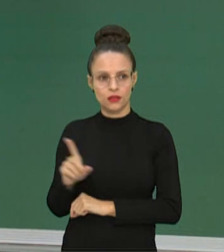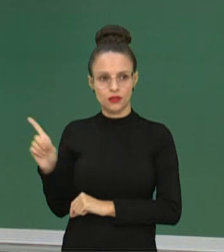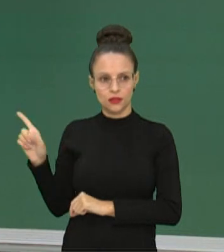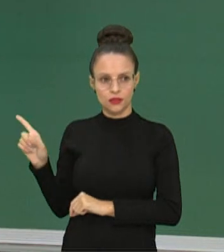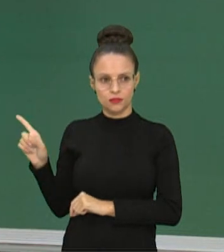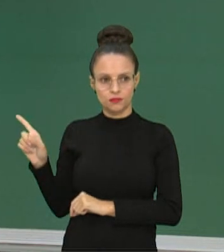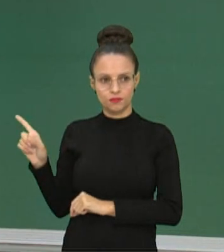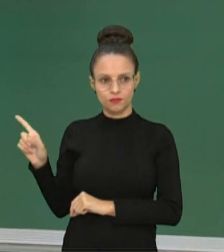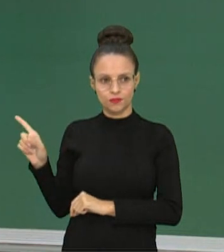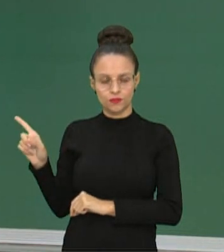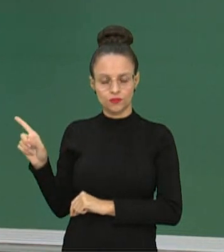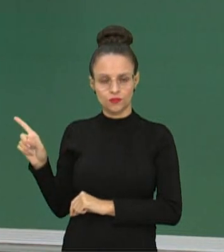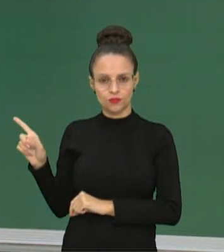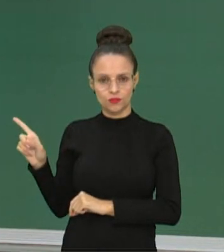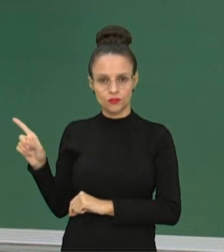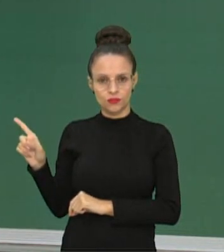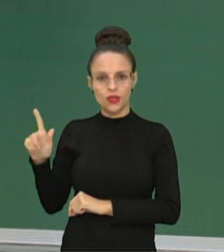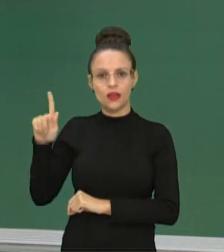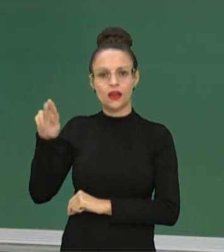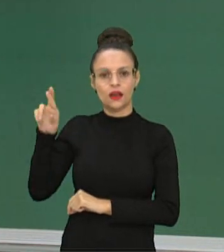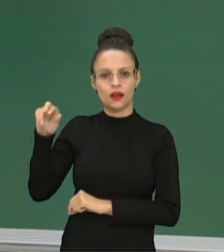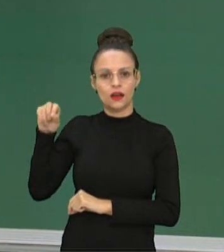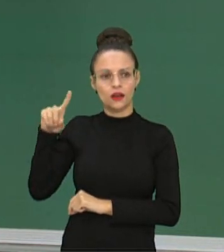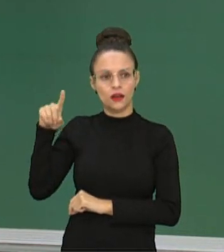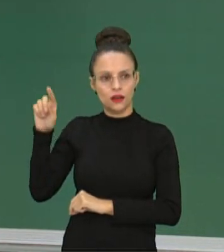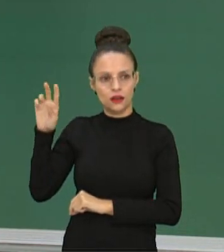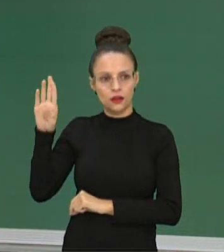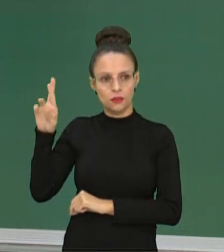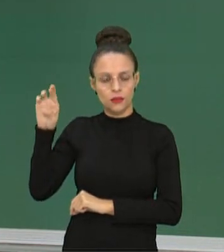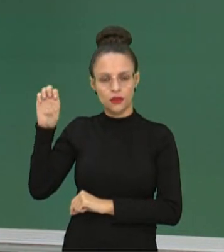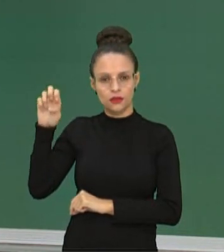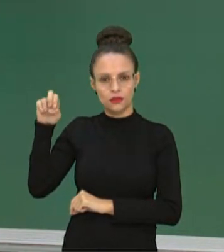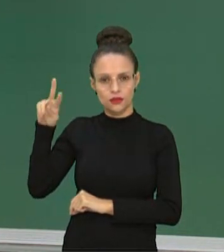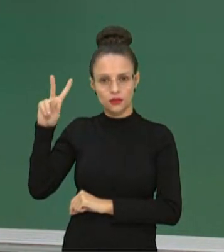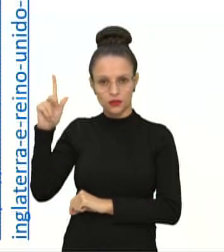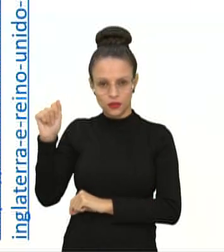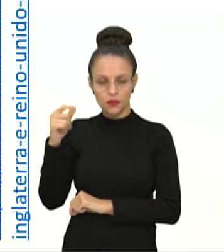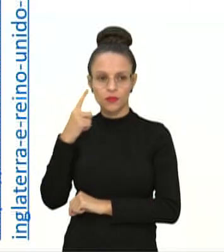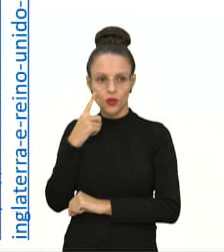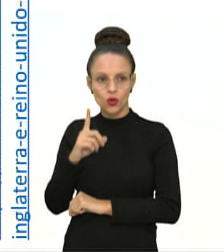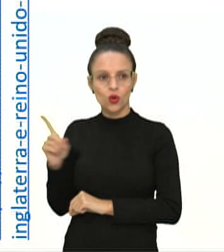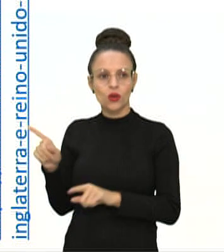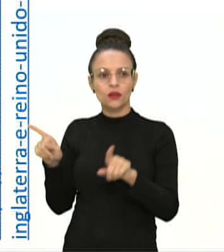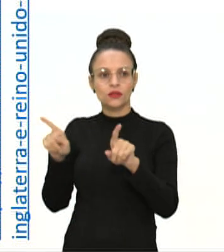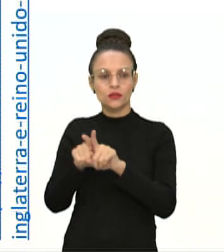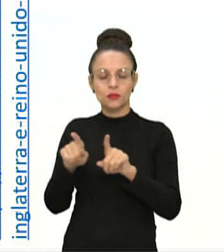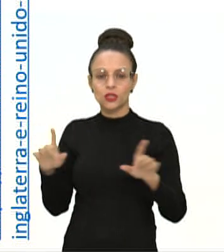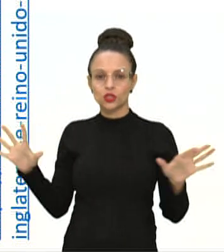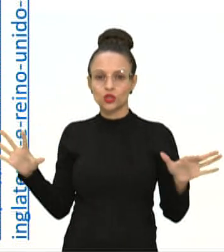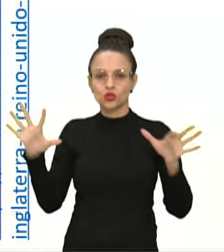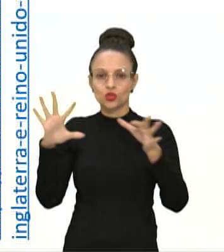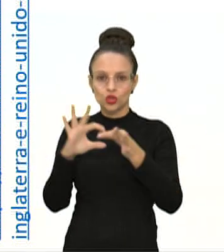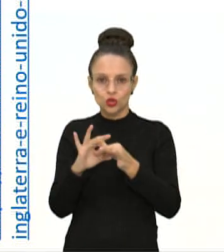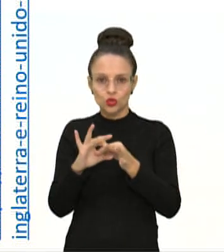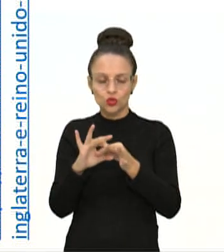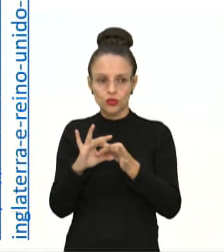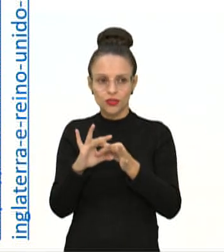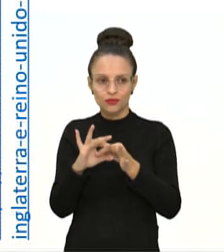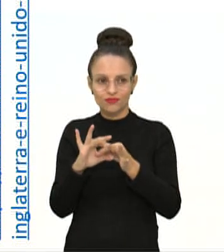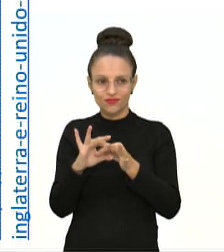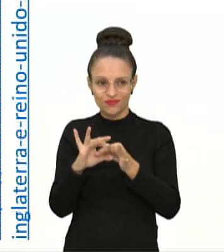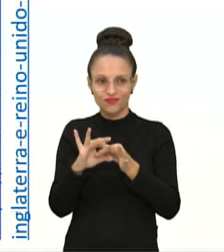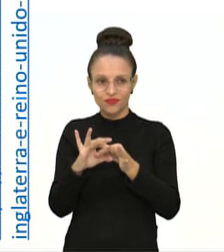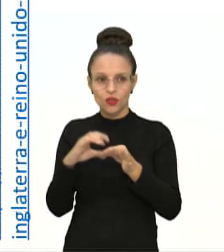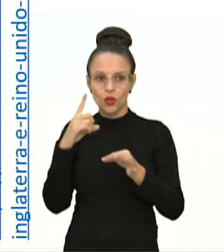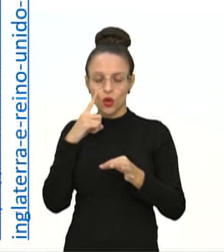sem a Irlanda. Grã-Bretanha, que daí forma a Escócia, Inglaterra e País de Gales. E quando você junta Irlanda do Norte